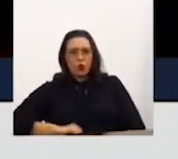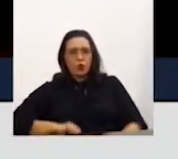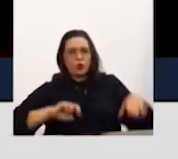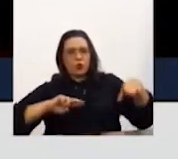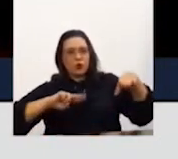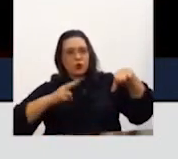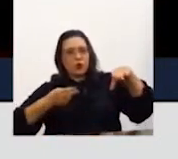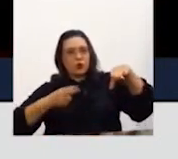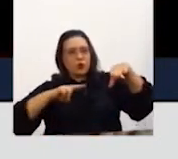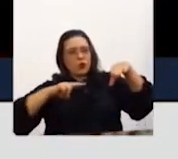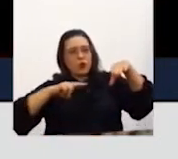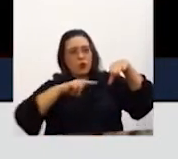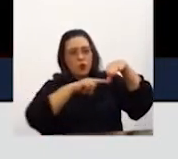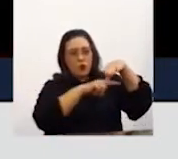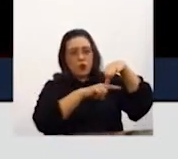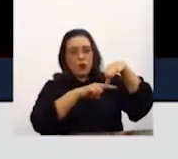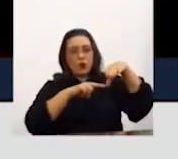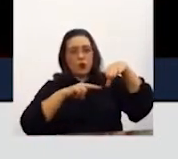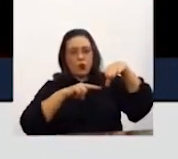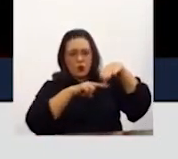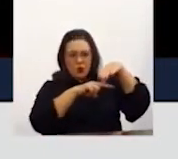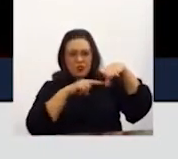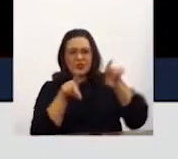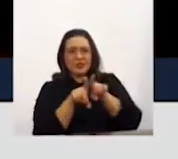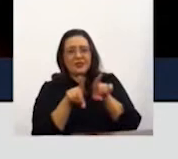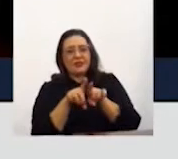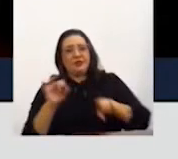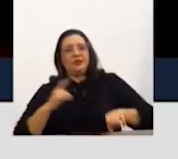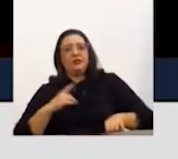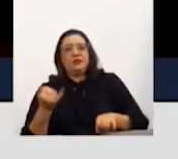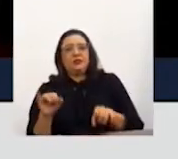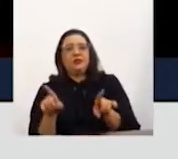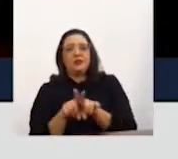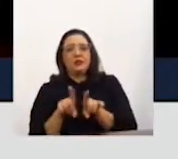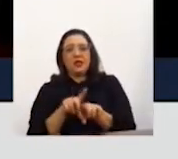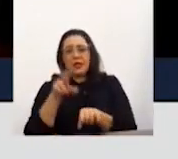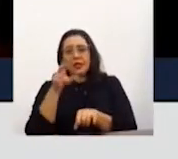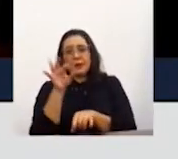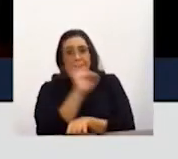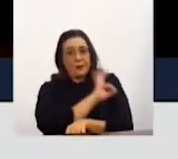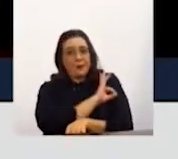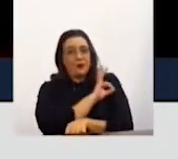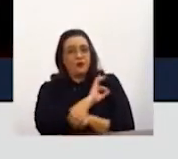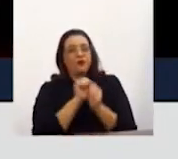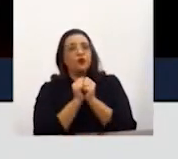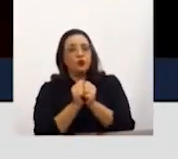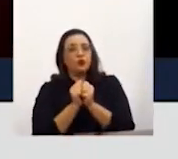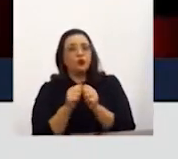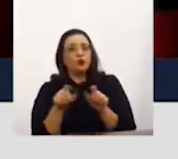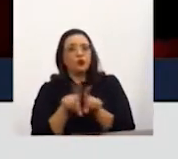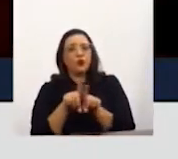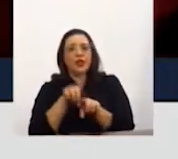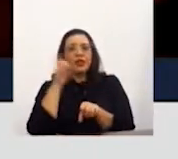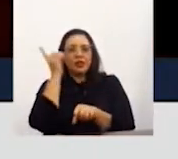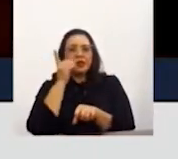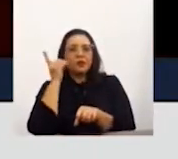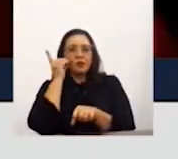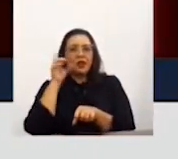ressonância magnética. Então, é o nosso prefeito, junto com o deputado